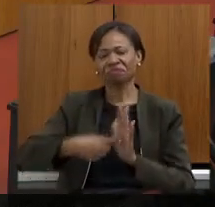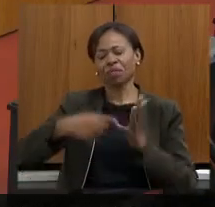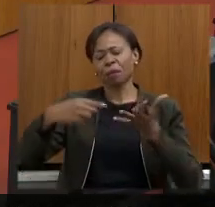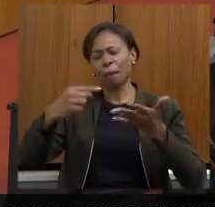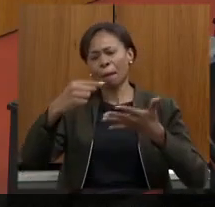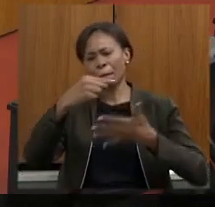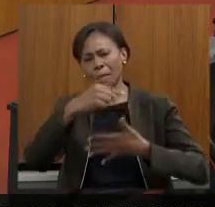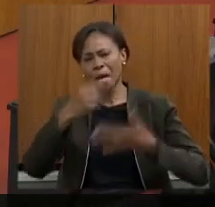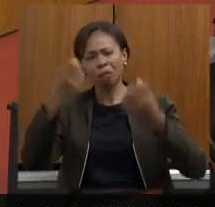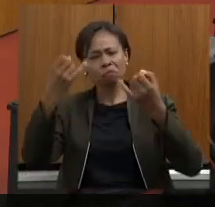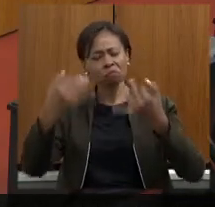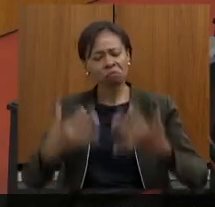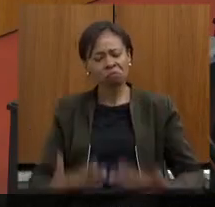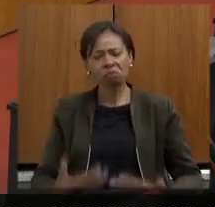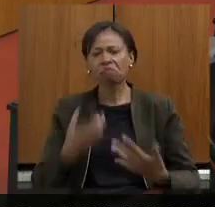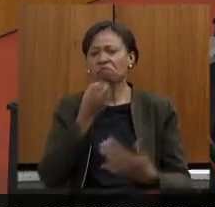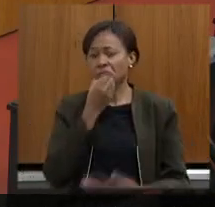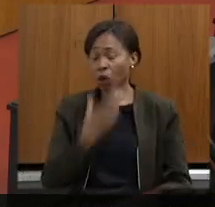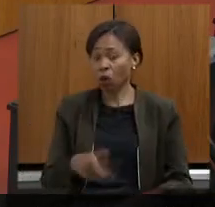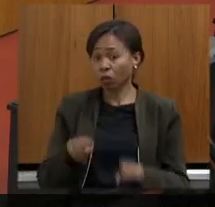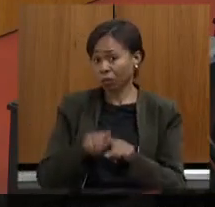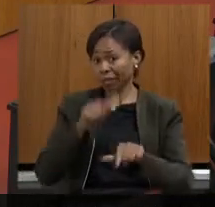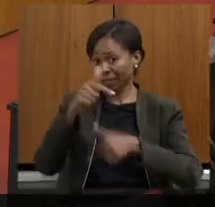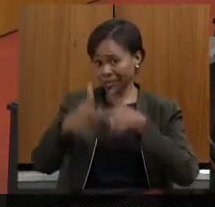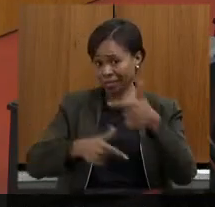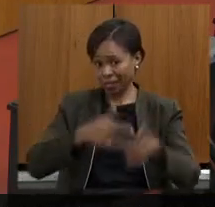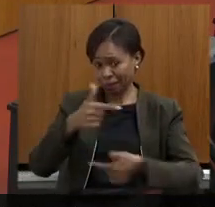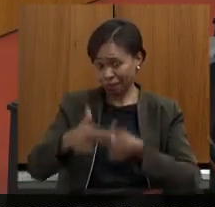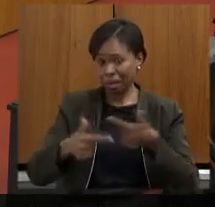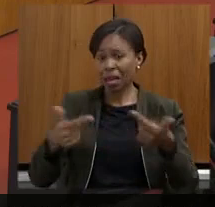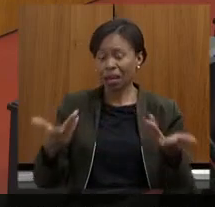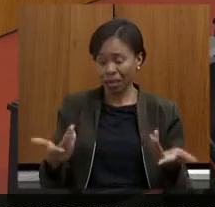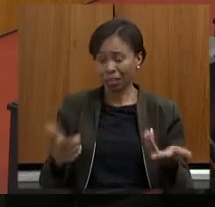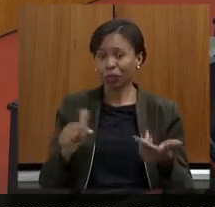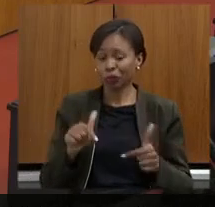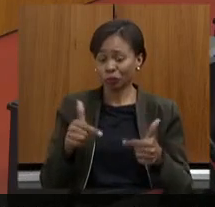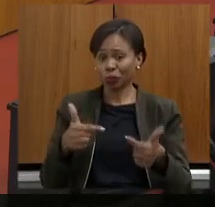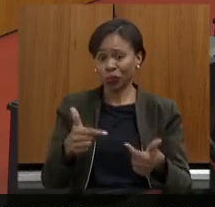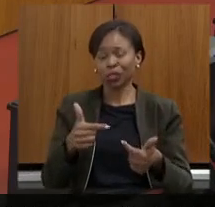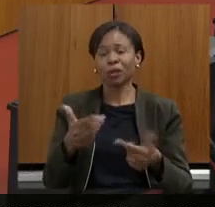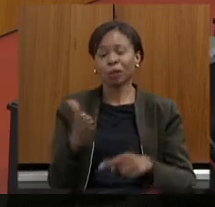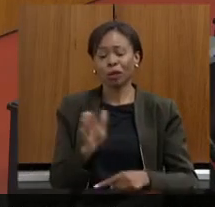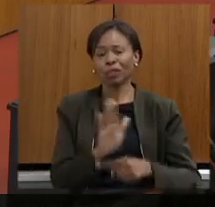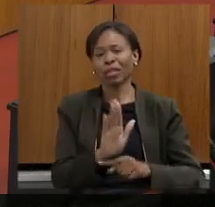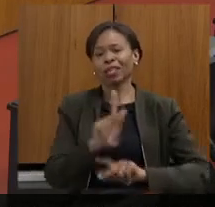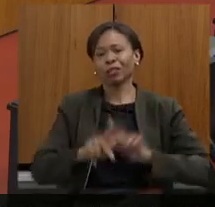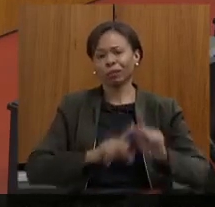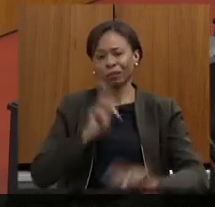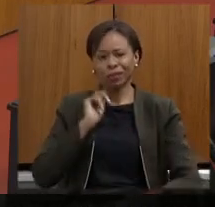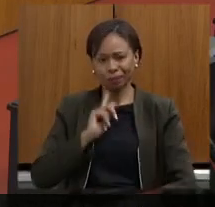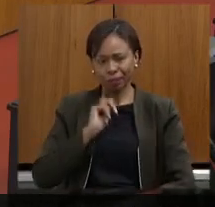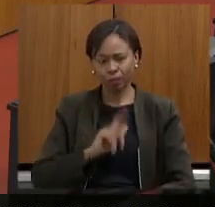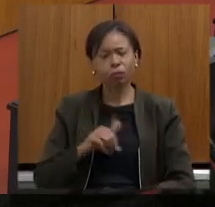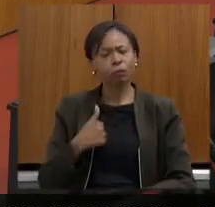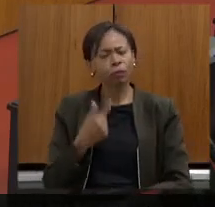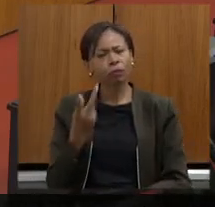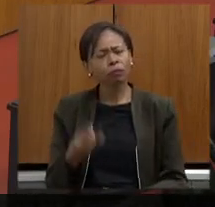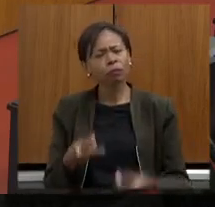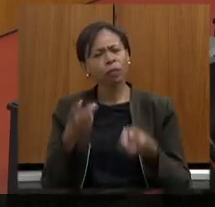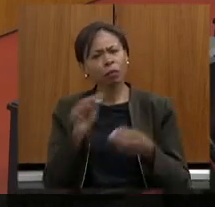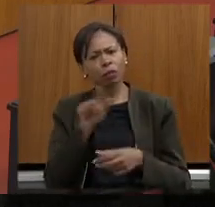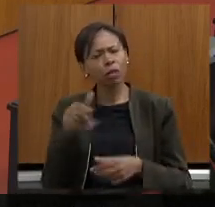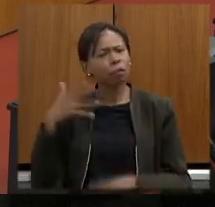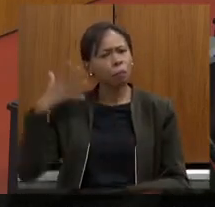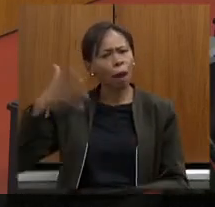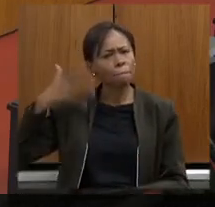apresentada E além disso pelo trabalho agradeceu pelo da população de Minas Gerais eu pude perceber ao longo